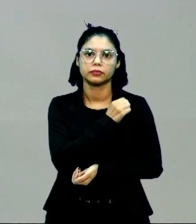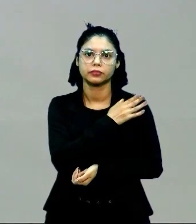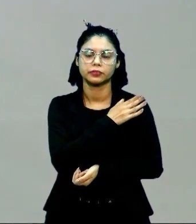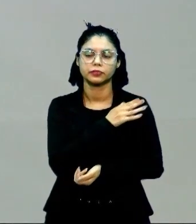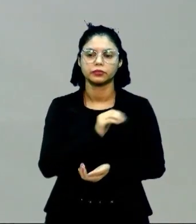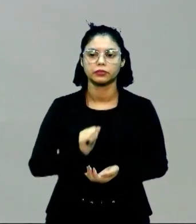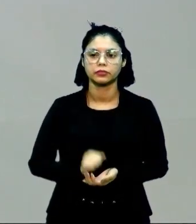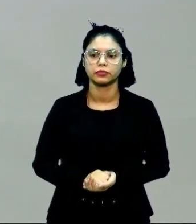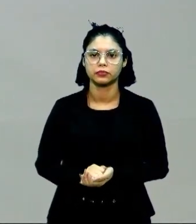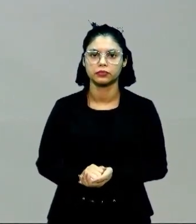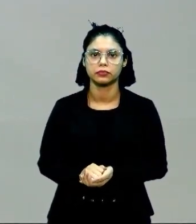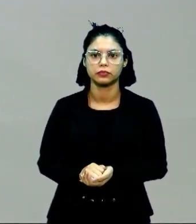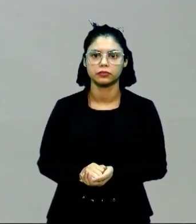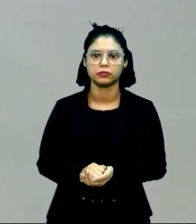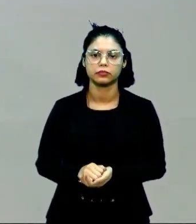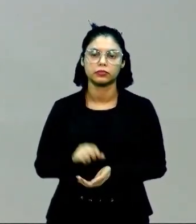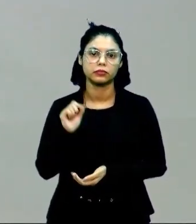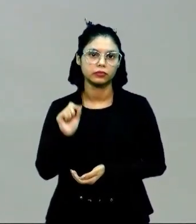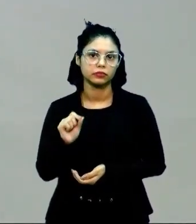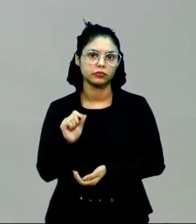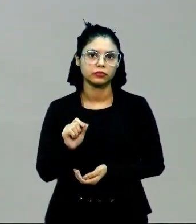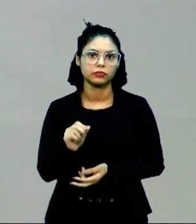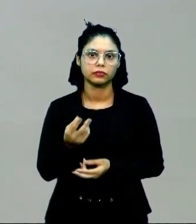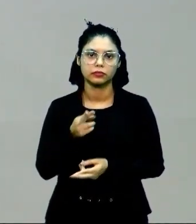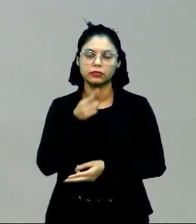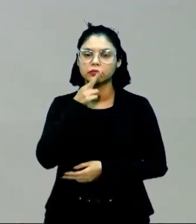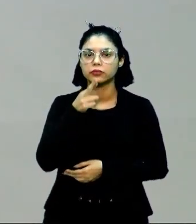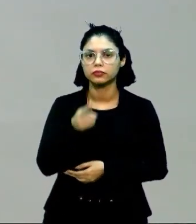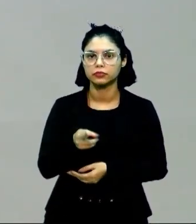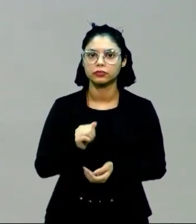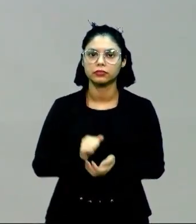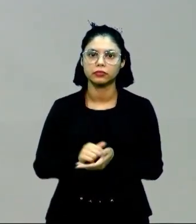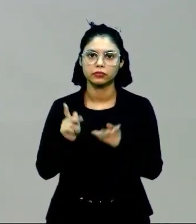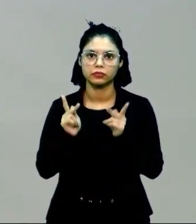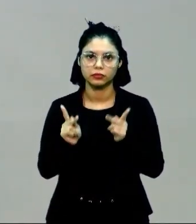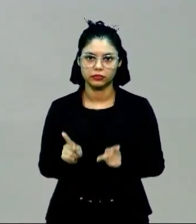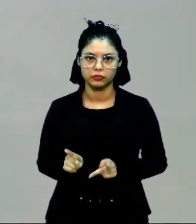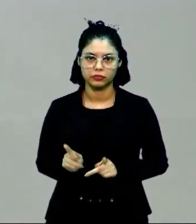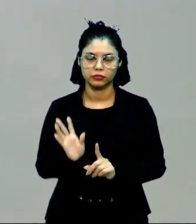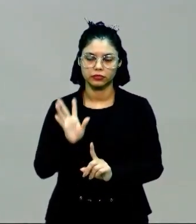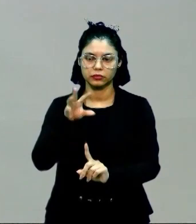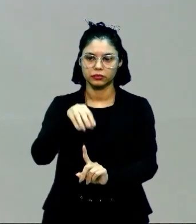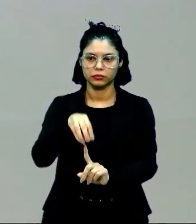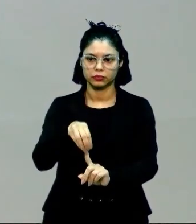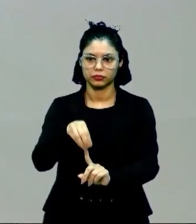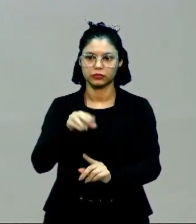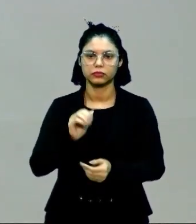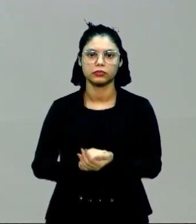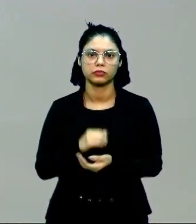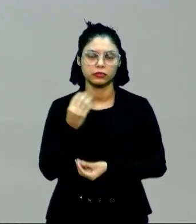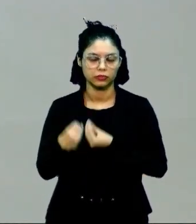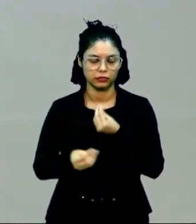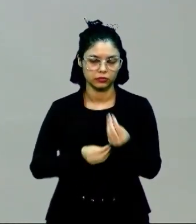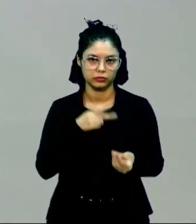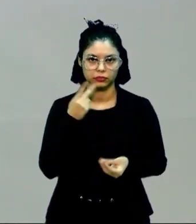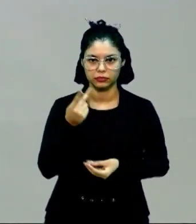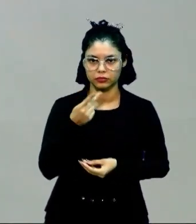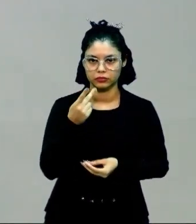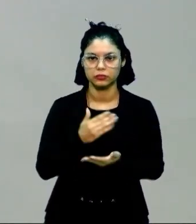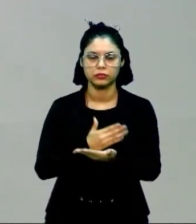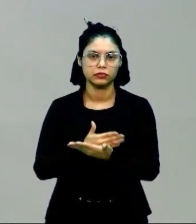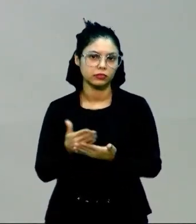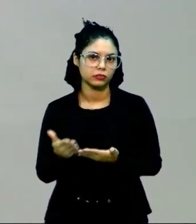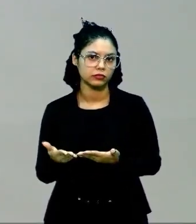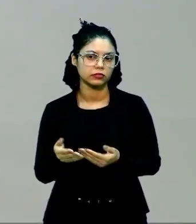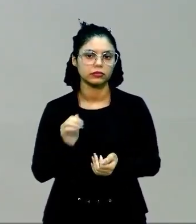preconceituosas. E o preconceito é um resultado de uma postura etnocêntrica. Como eu expliquei para vocês logo